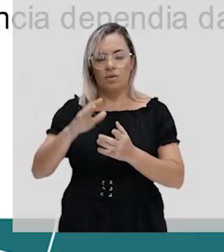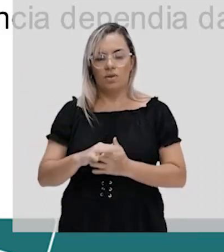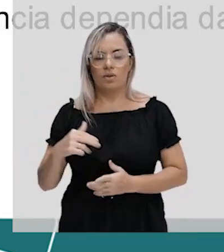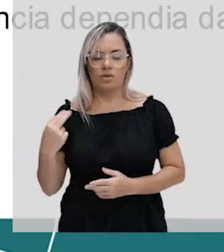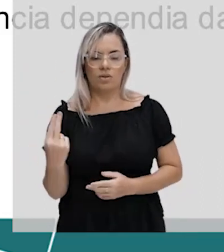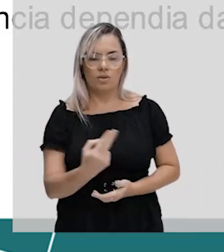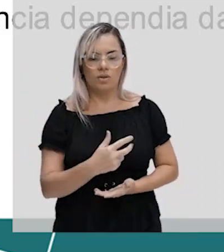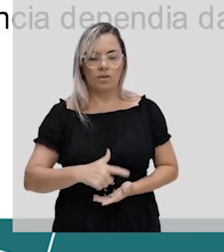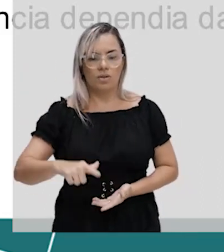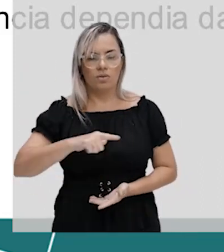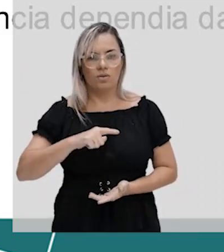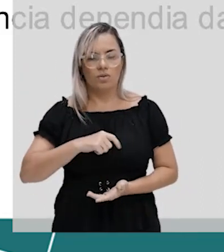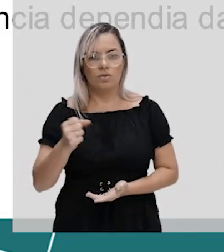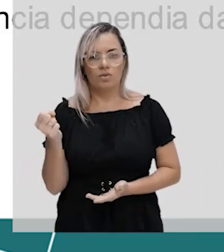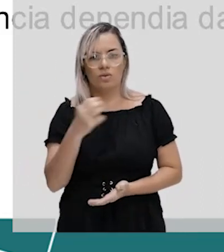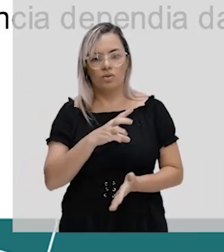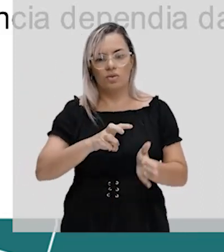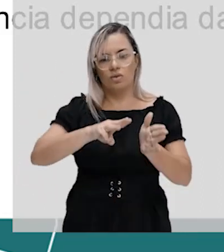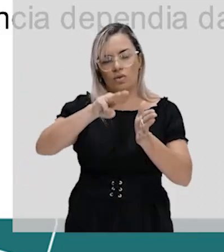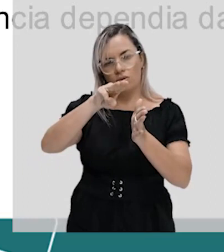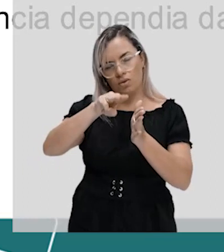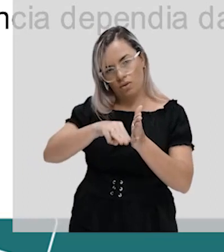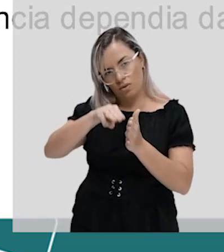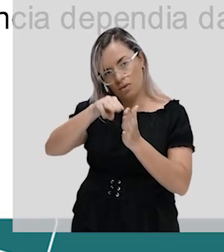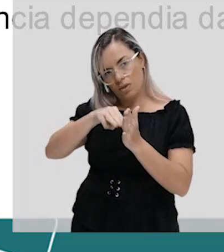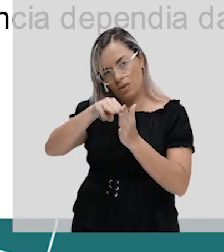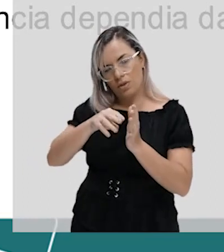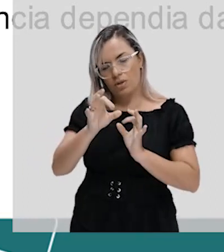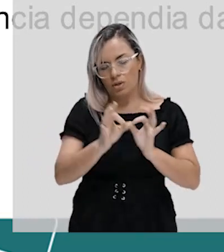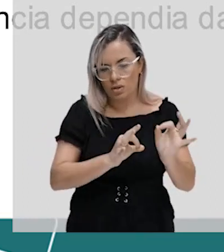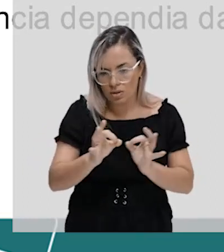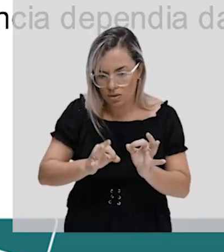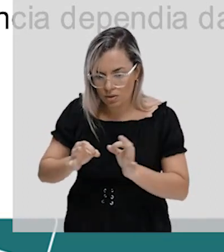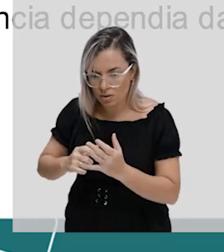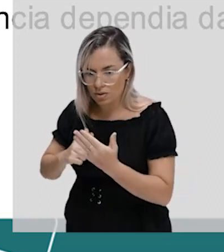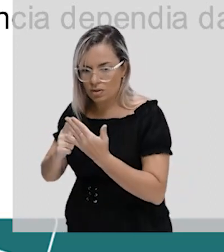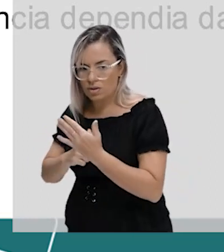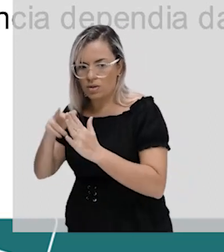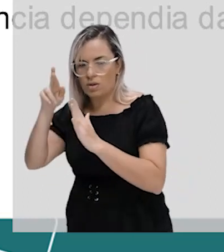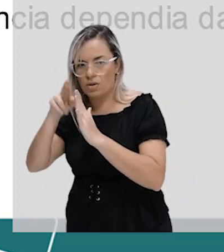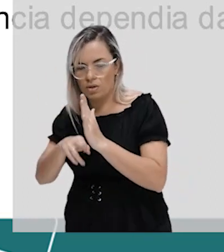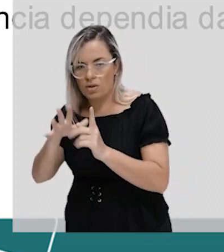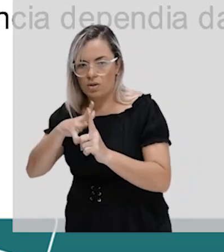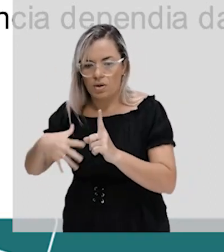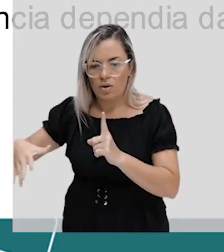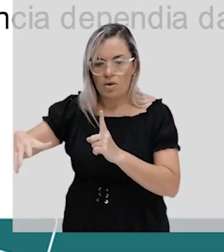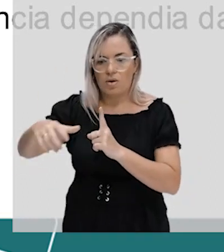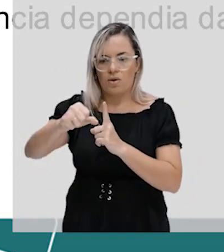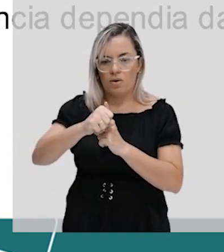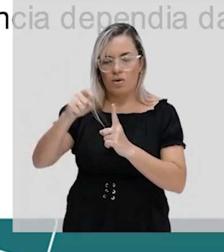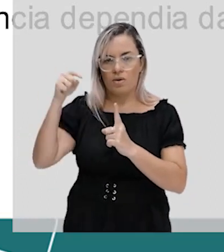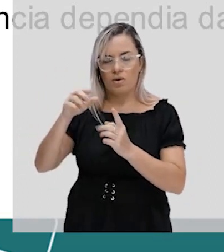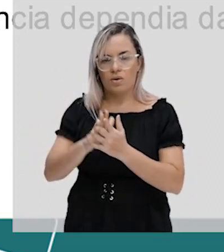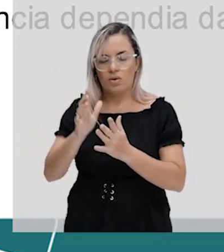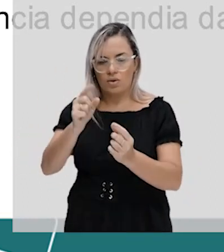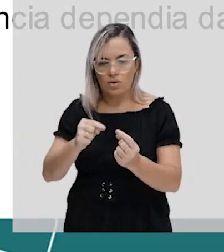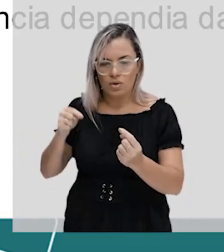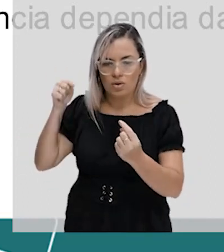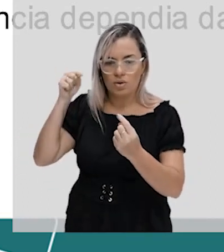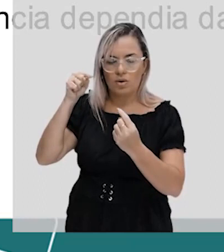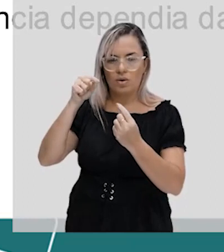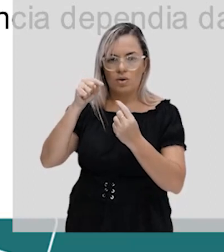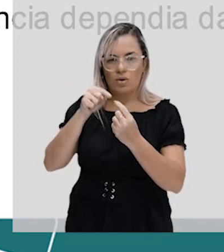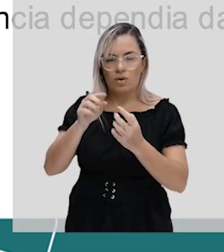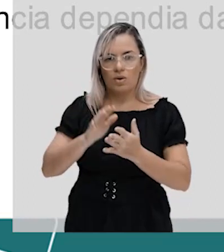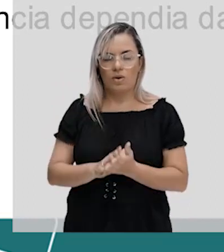temos um método novo. Um método que Durkheim elabora na sua obra As Regras do Método Sociológico, que vai ser o funcionalismo,